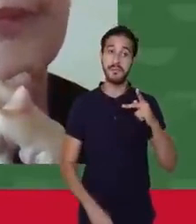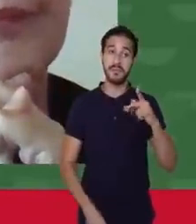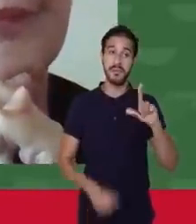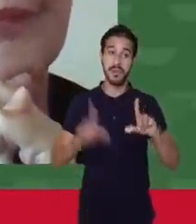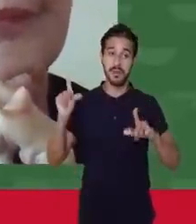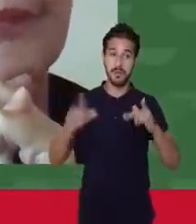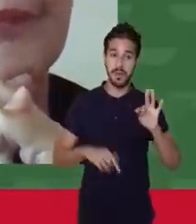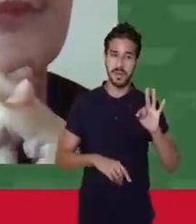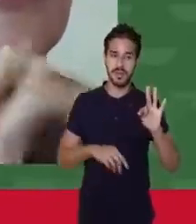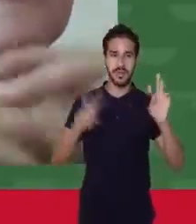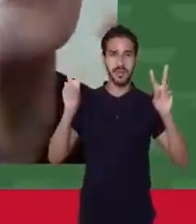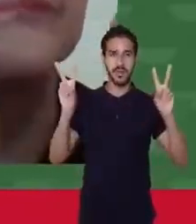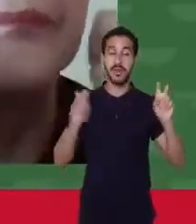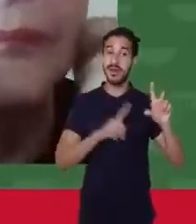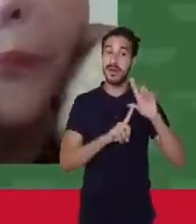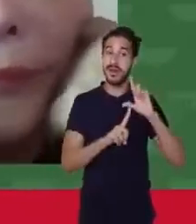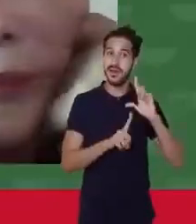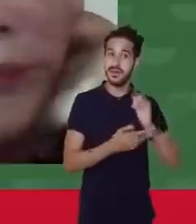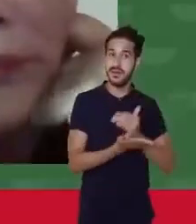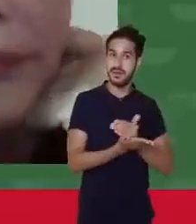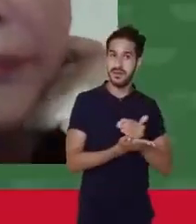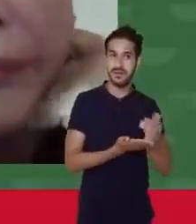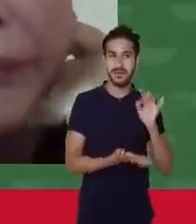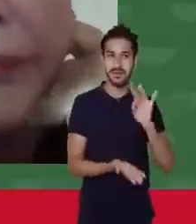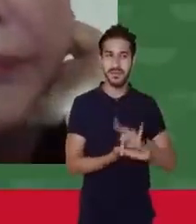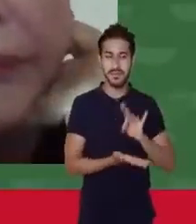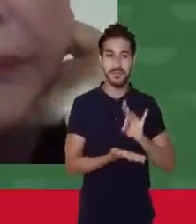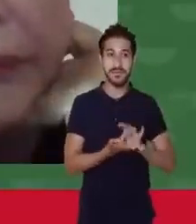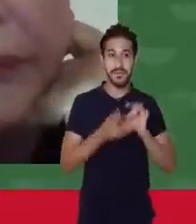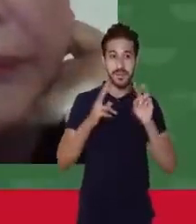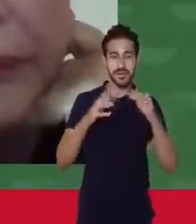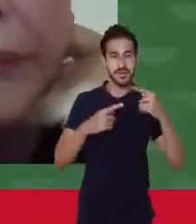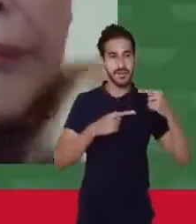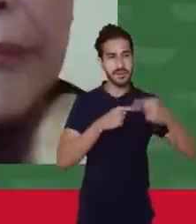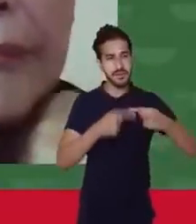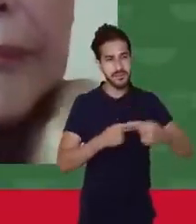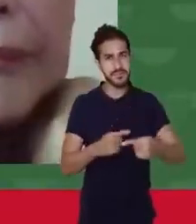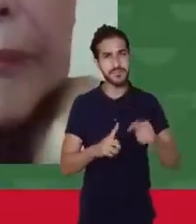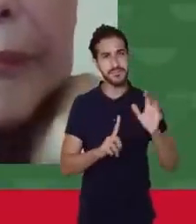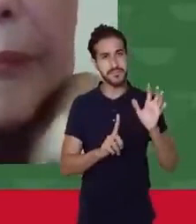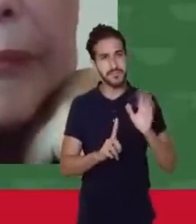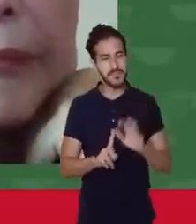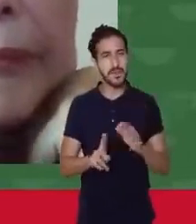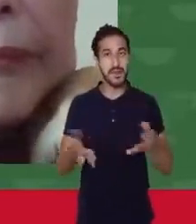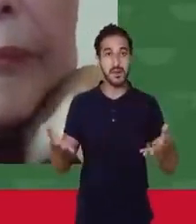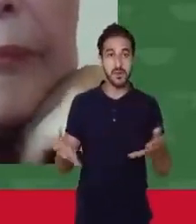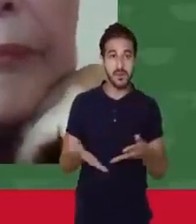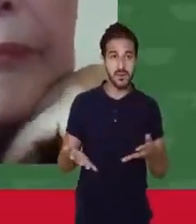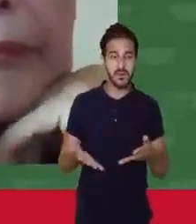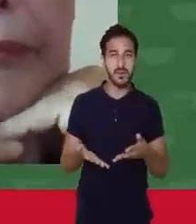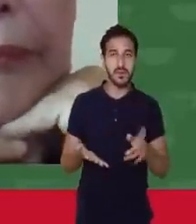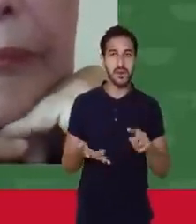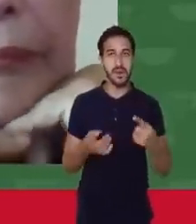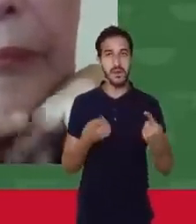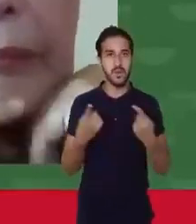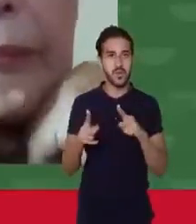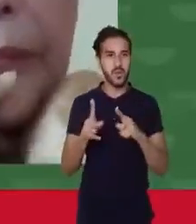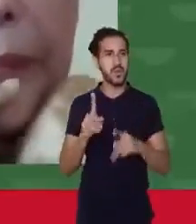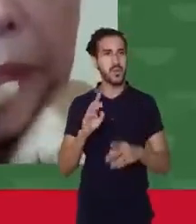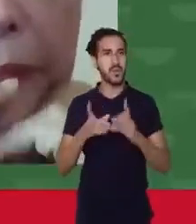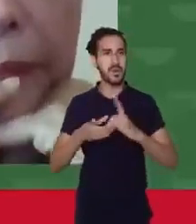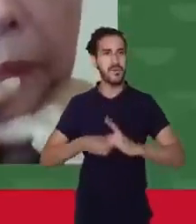E antes de entrar efetivamente nessas consequências concretas que hoje ameaça